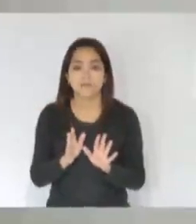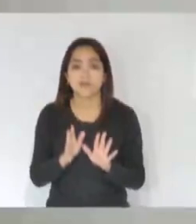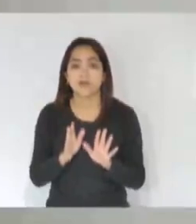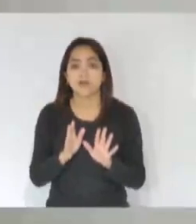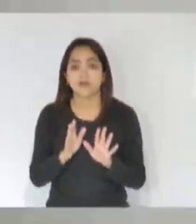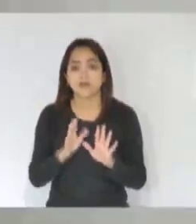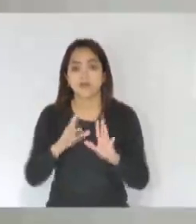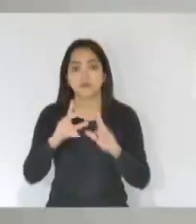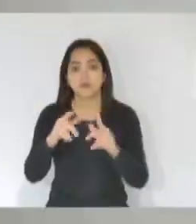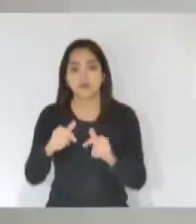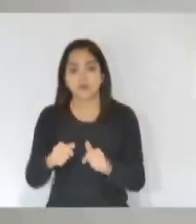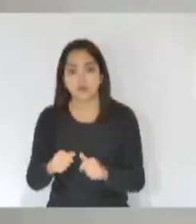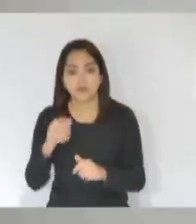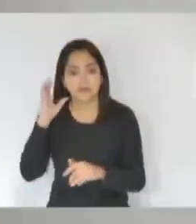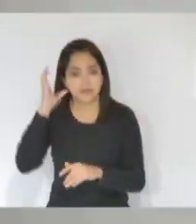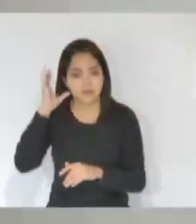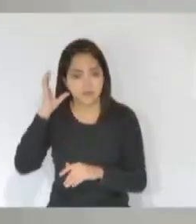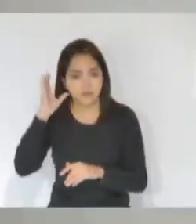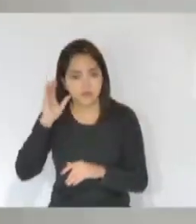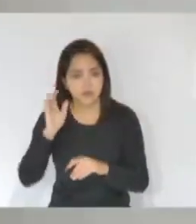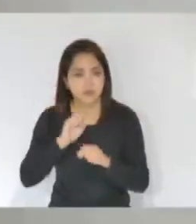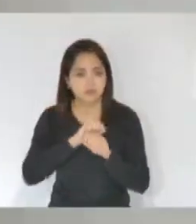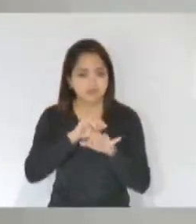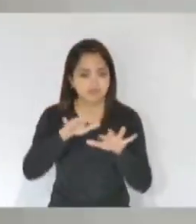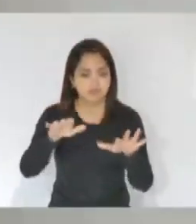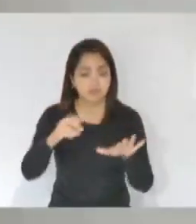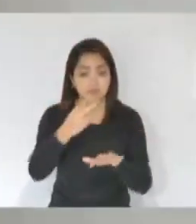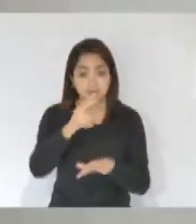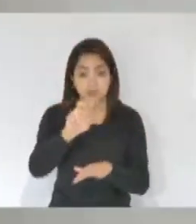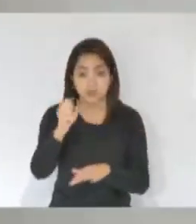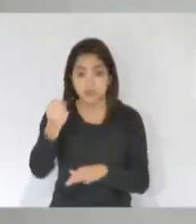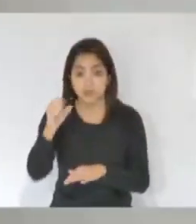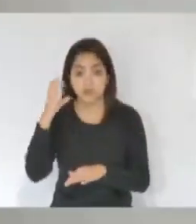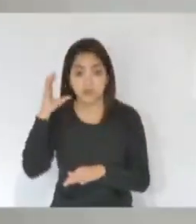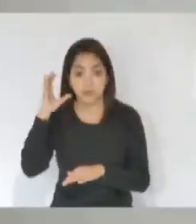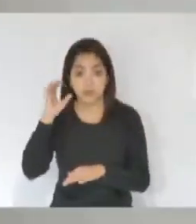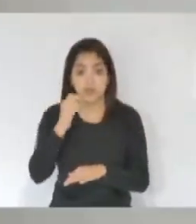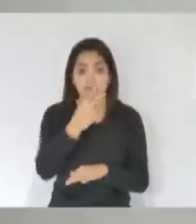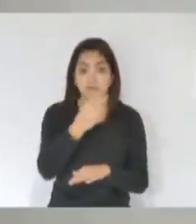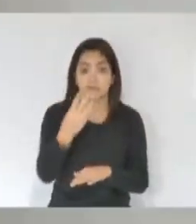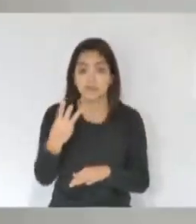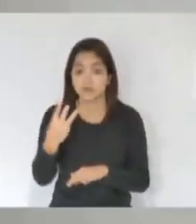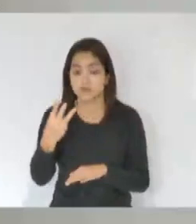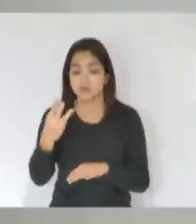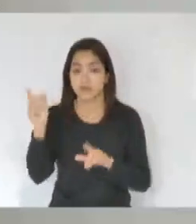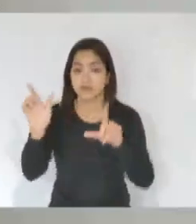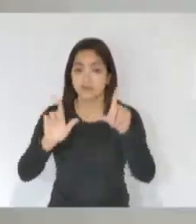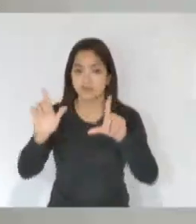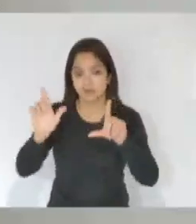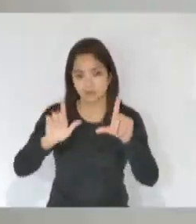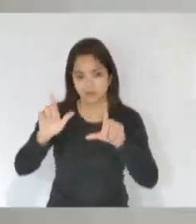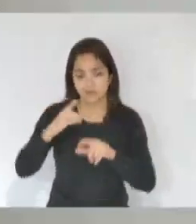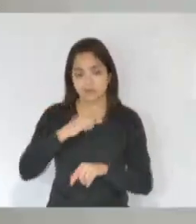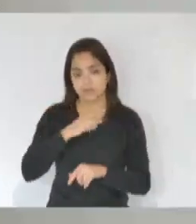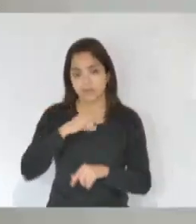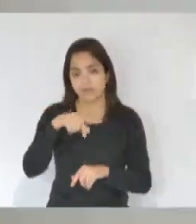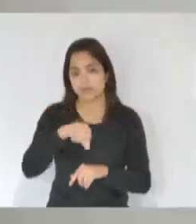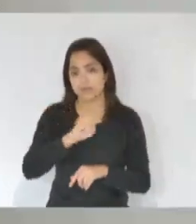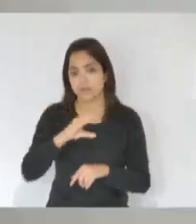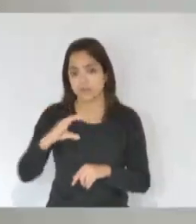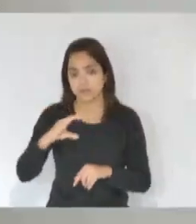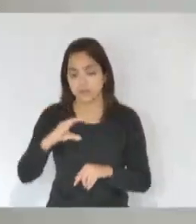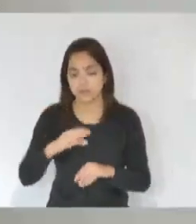emissoras espalhadas no Estado, aí, 258 rádios e 23 emissoras de televisão.